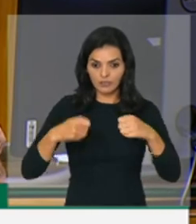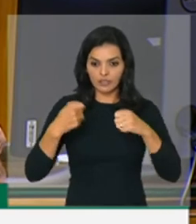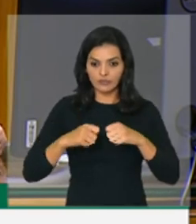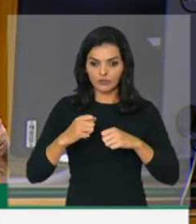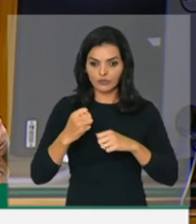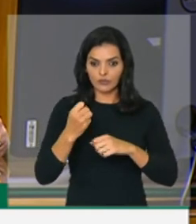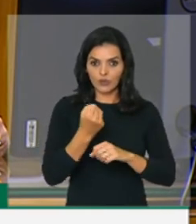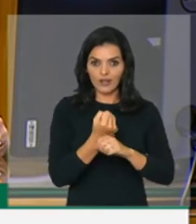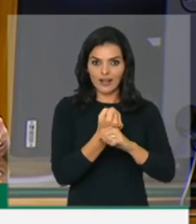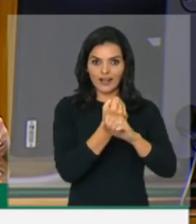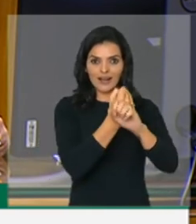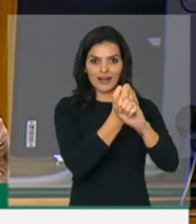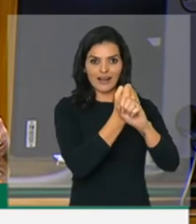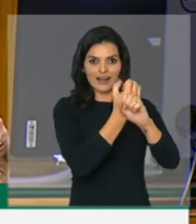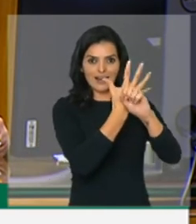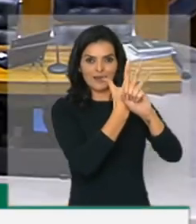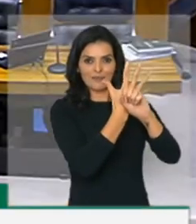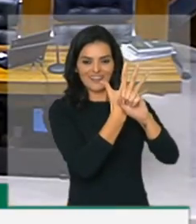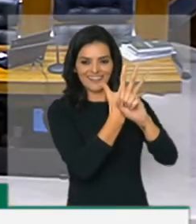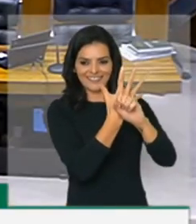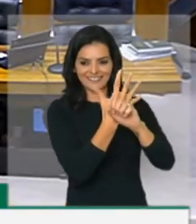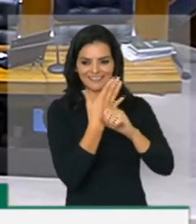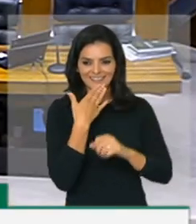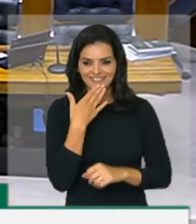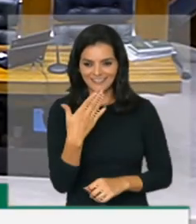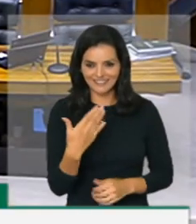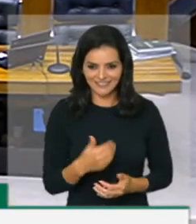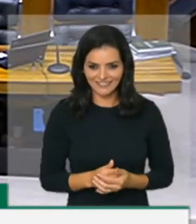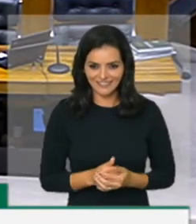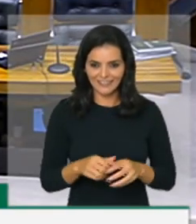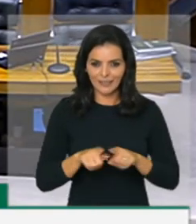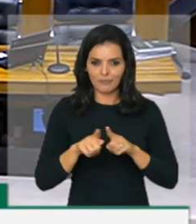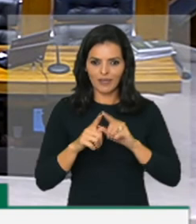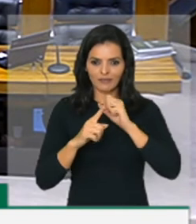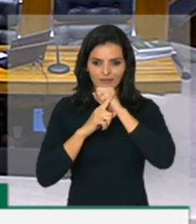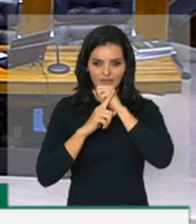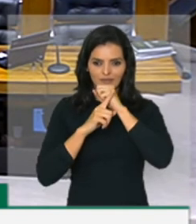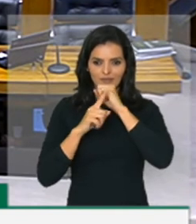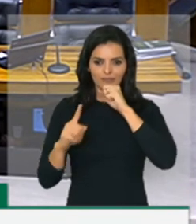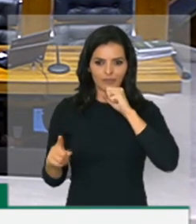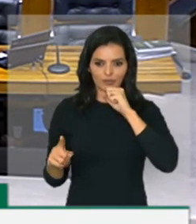câmera. Sua câmera, por favor, o áudio.